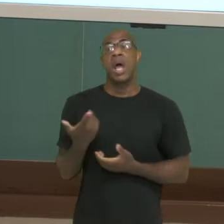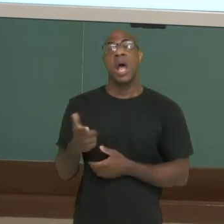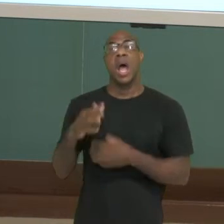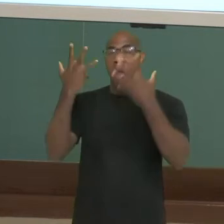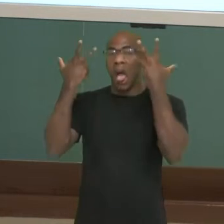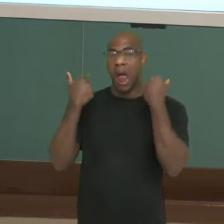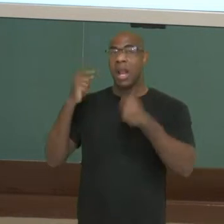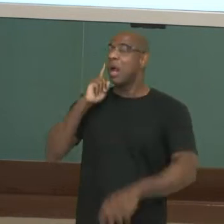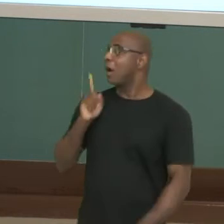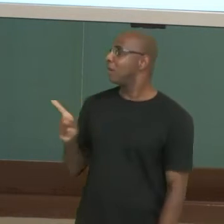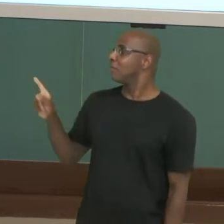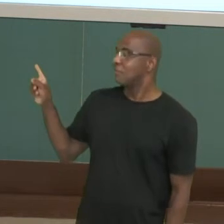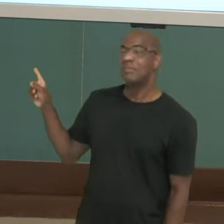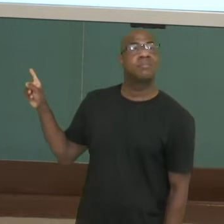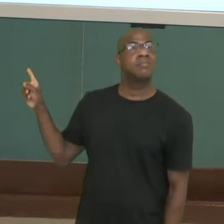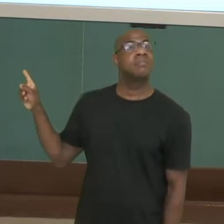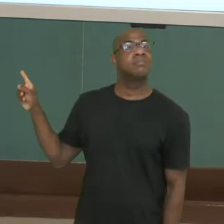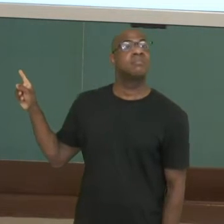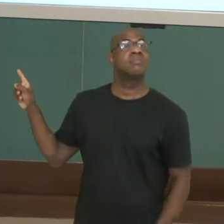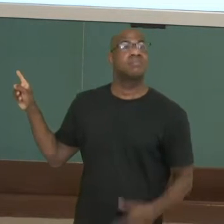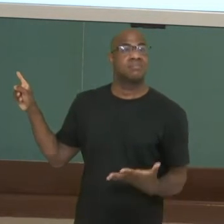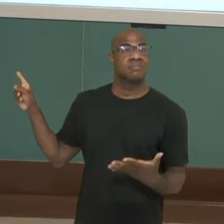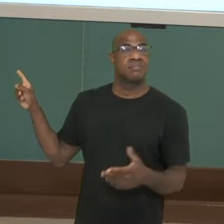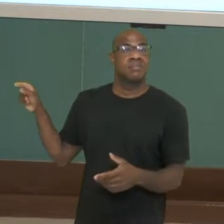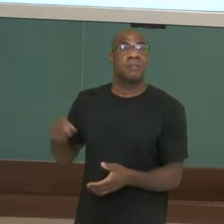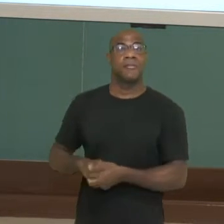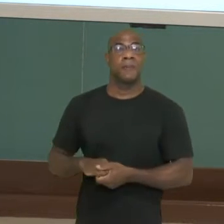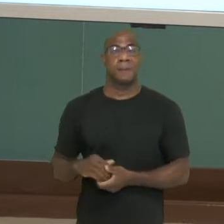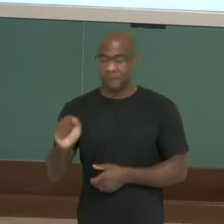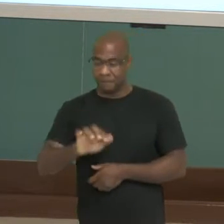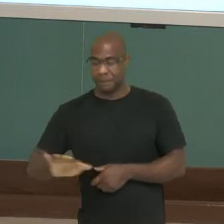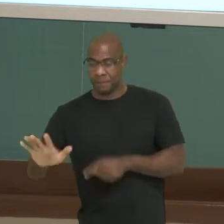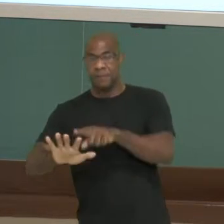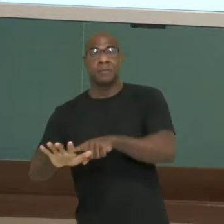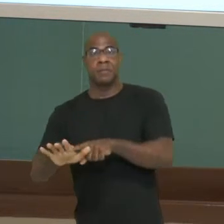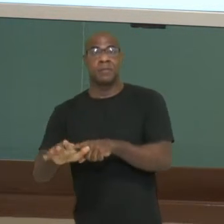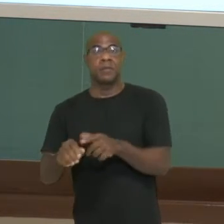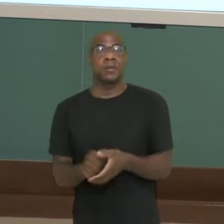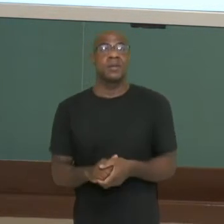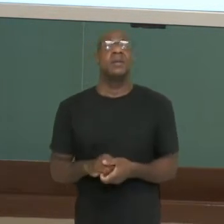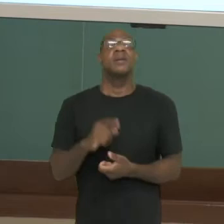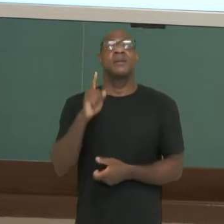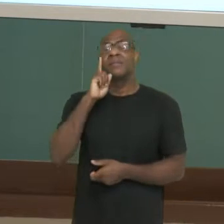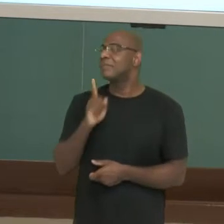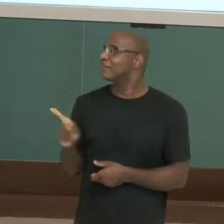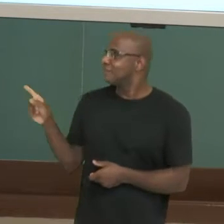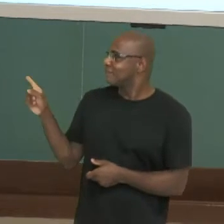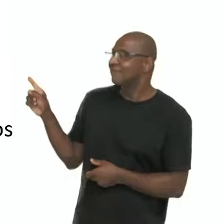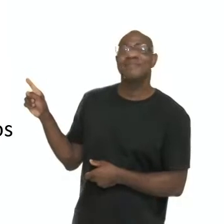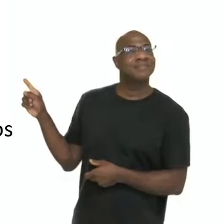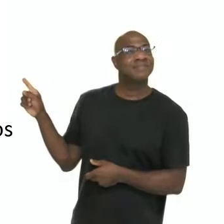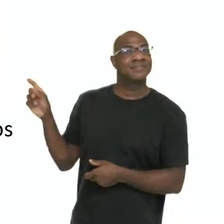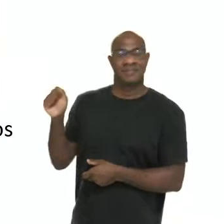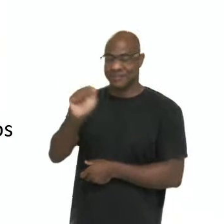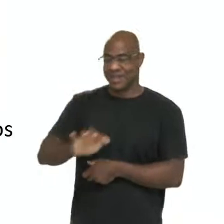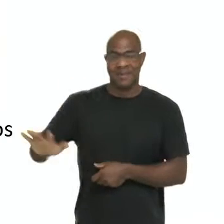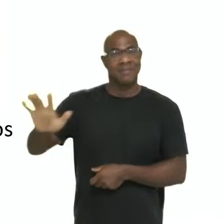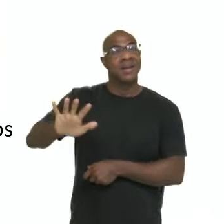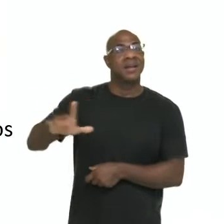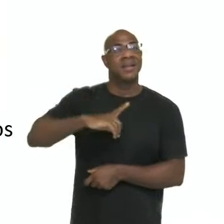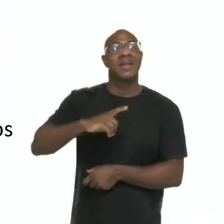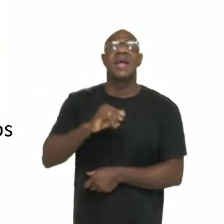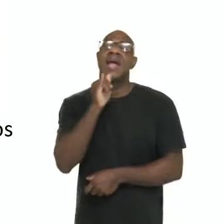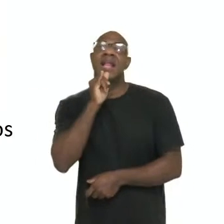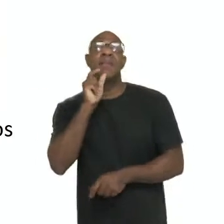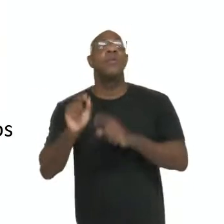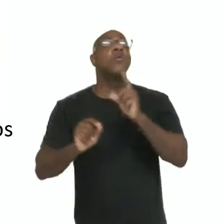né? Aqui não mais os leões, mas aqui os pinguins e os elefantes marinhos. Nós temos como